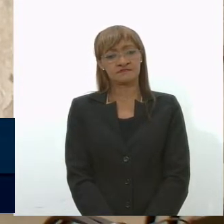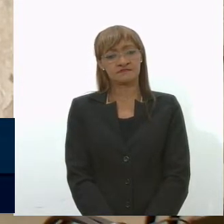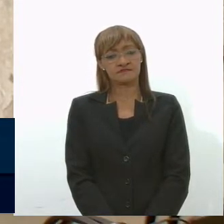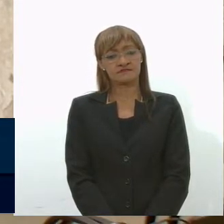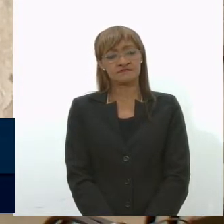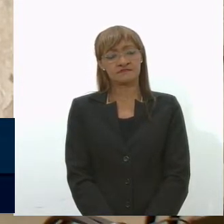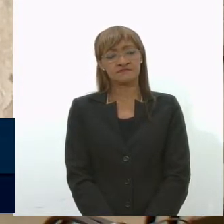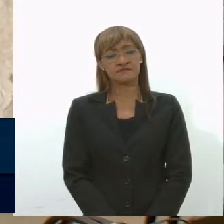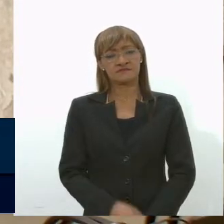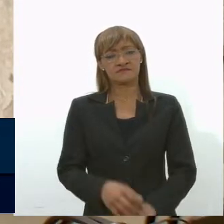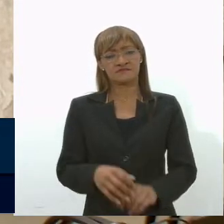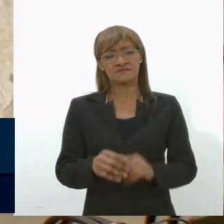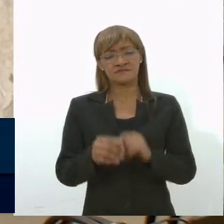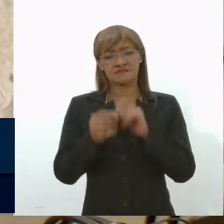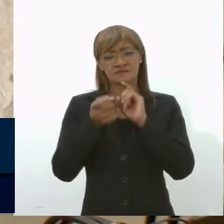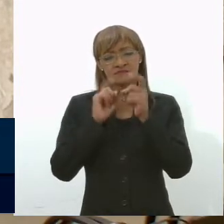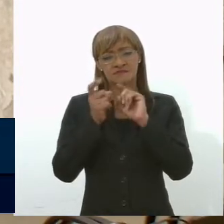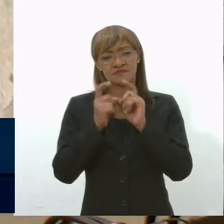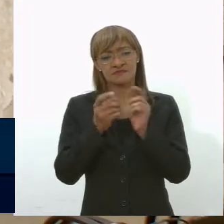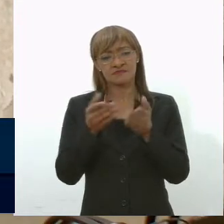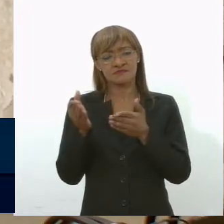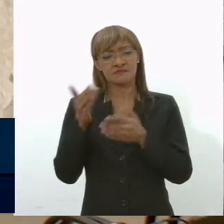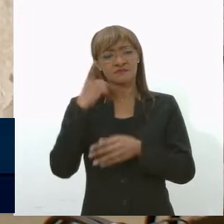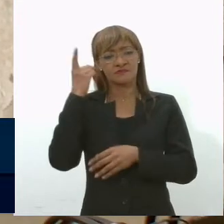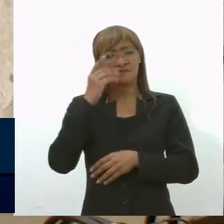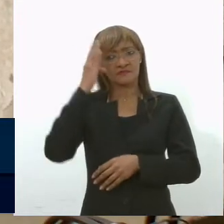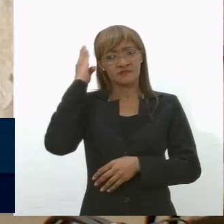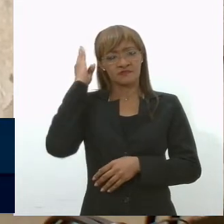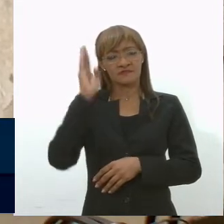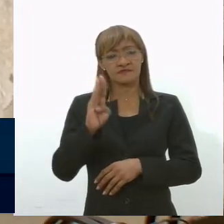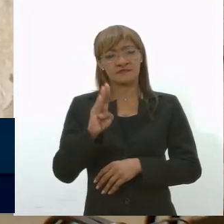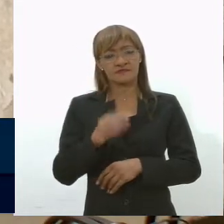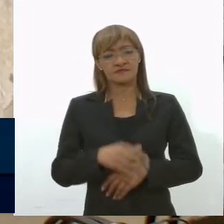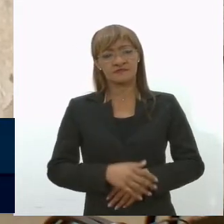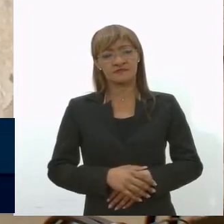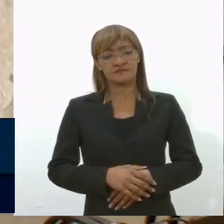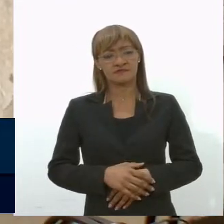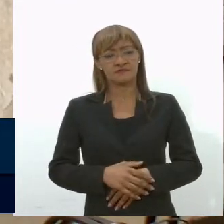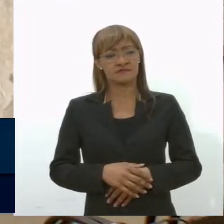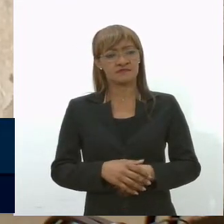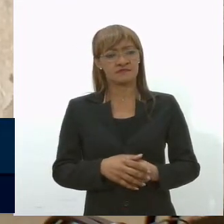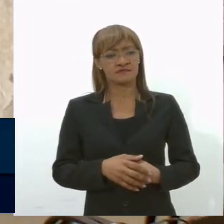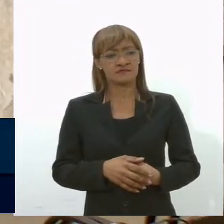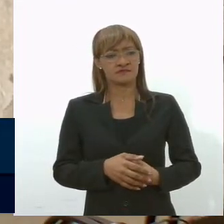Passaremos por um pequeno expediente com a palavra a deputada Irã Barbosa. Deputado Jorge, não estou vendo aqui. Deputada Irã Barbosa.